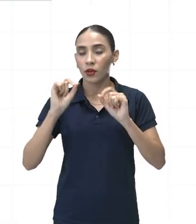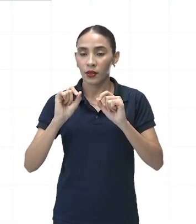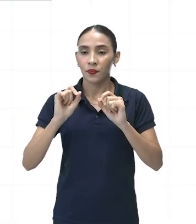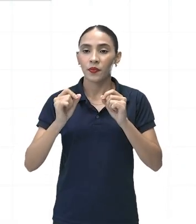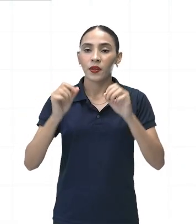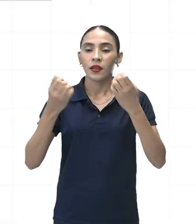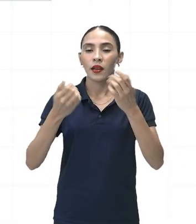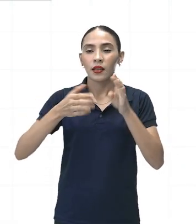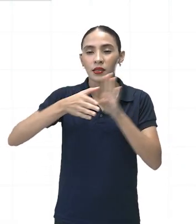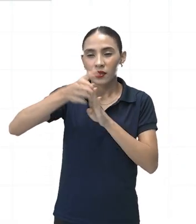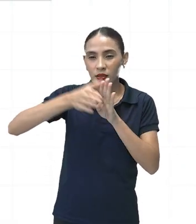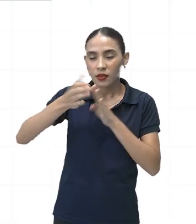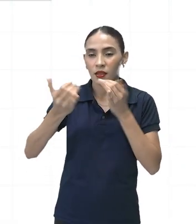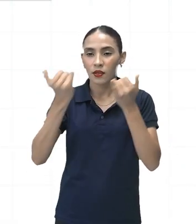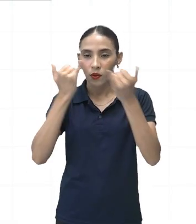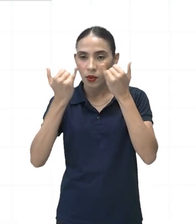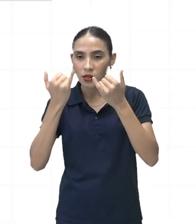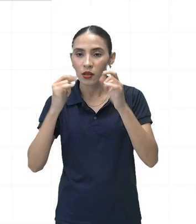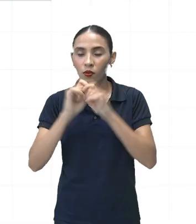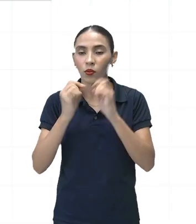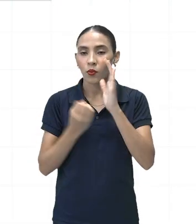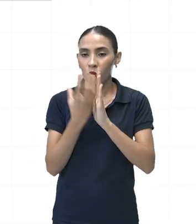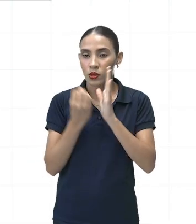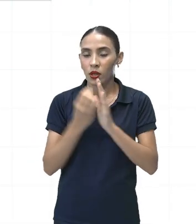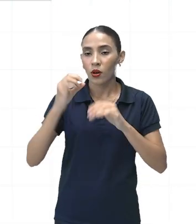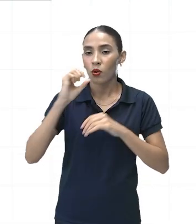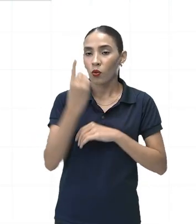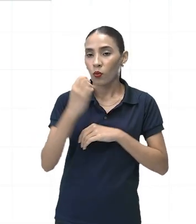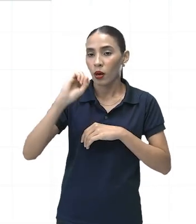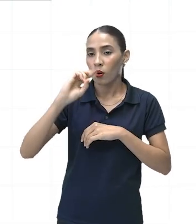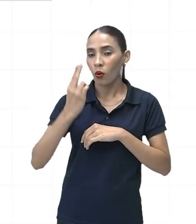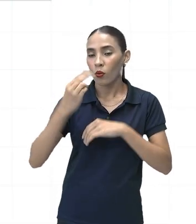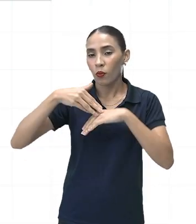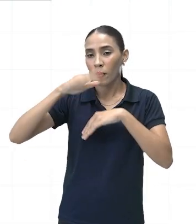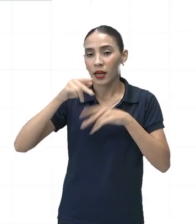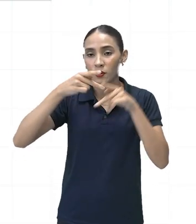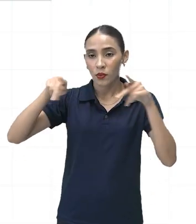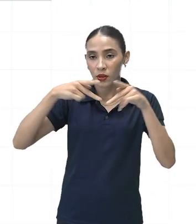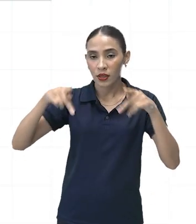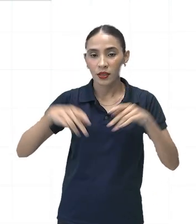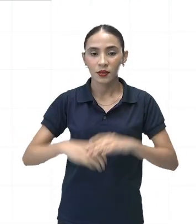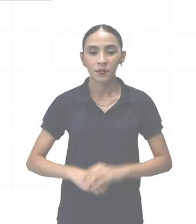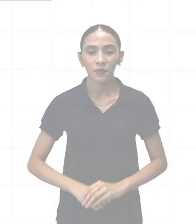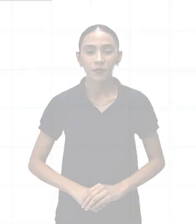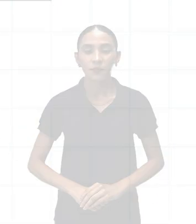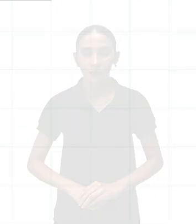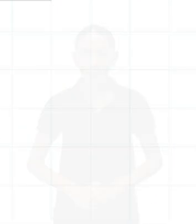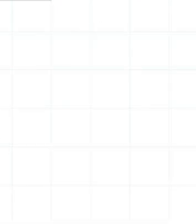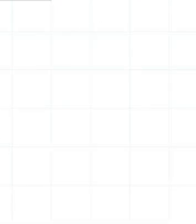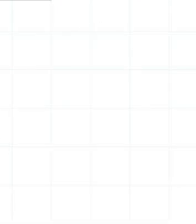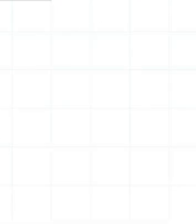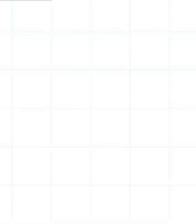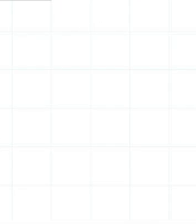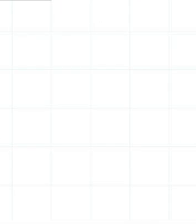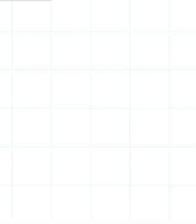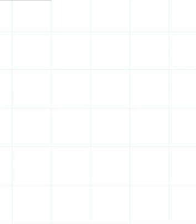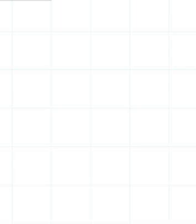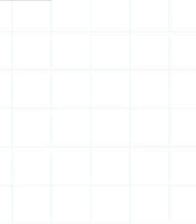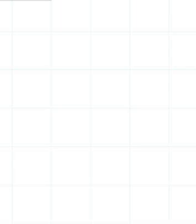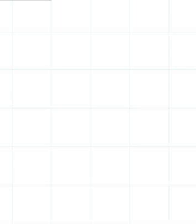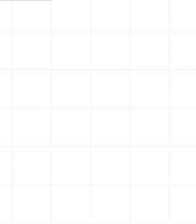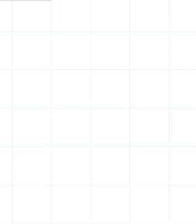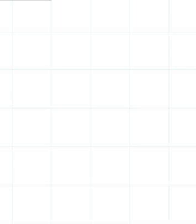as instruções para a produção de uma ou mais proteínas. Onde estão localizados esses genes? Bem, eles